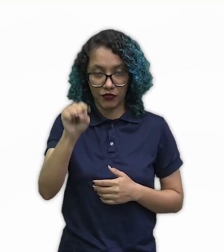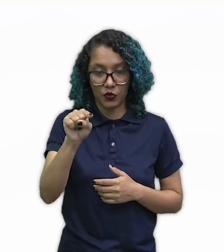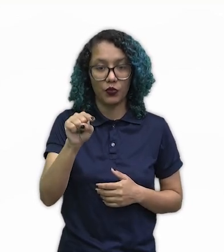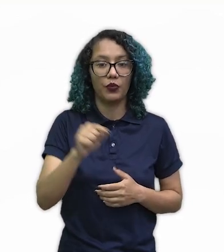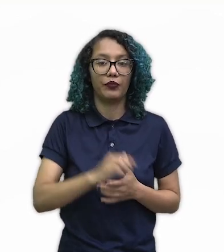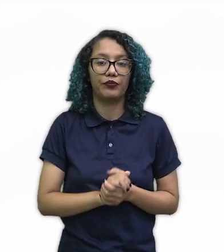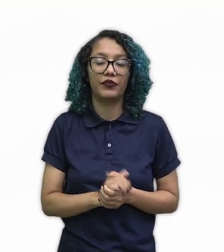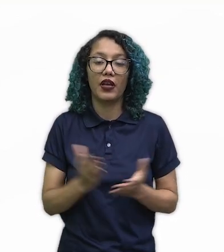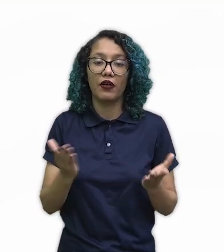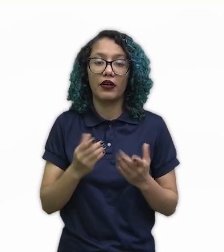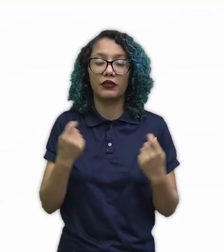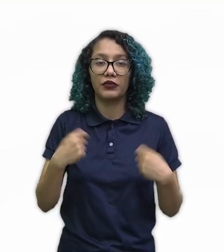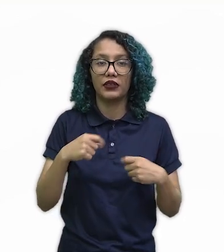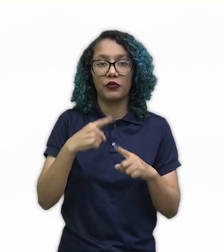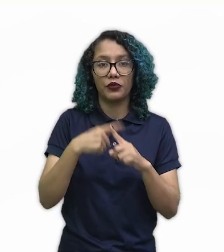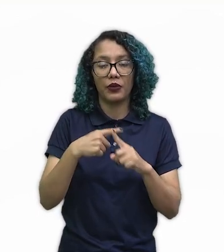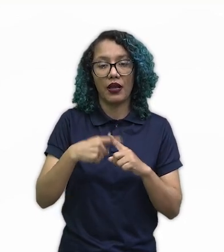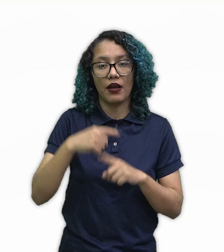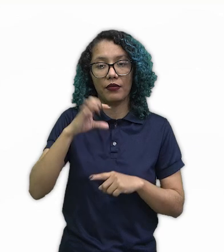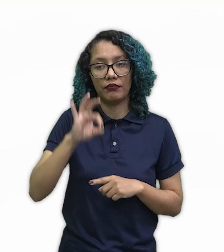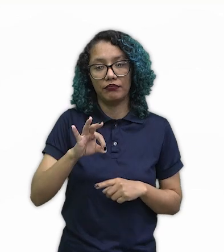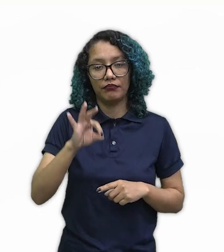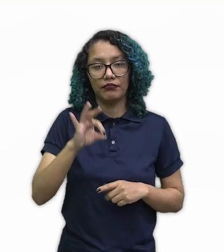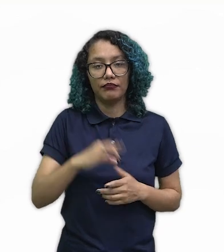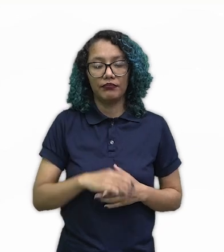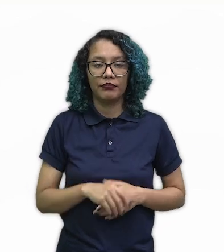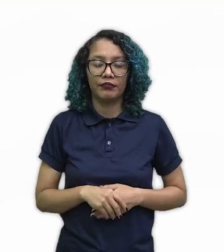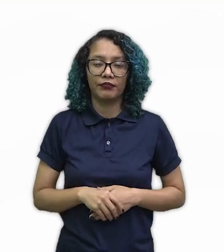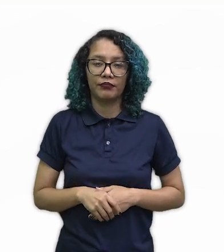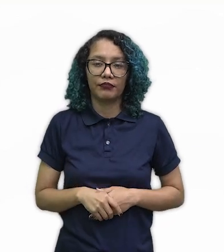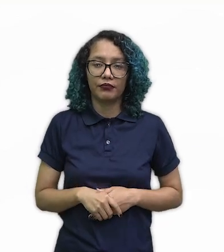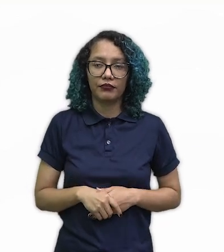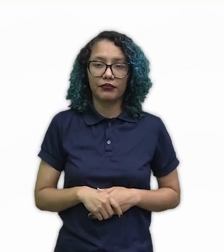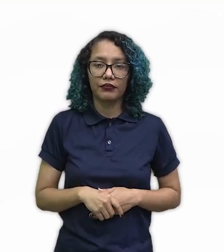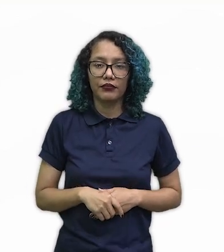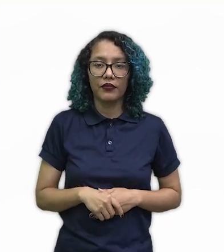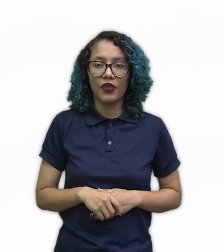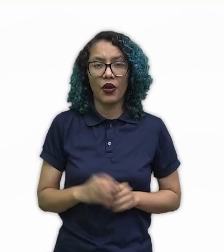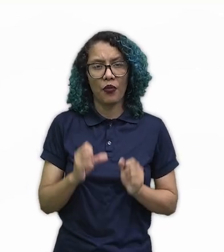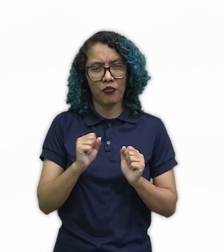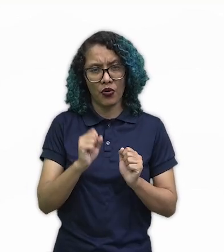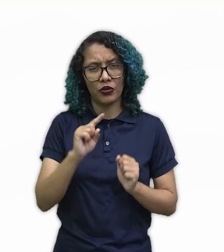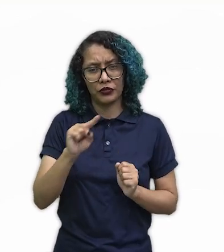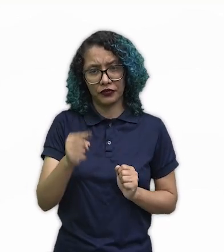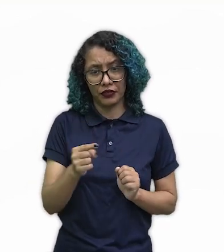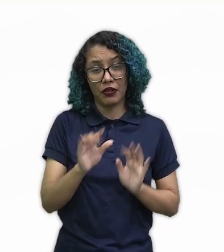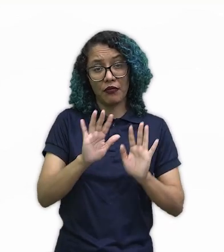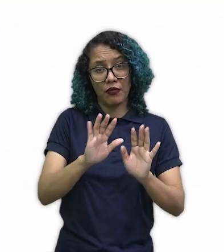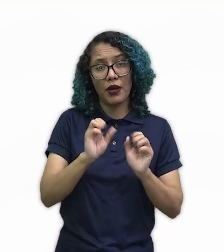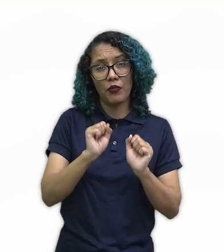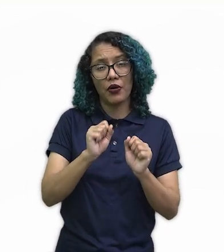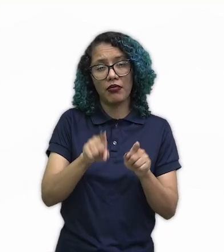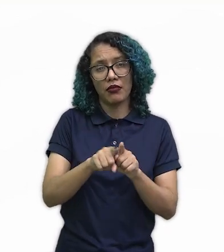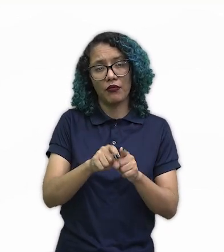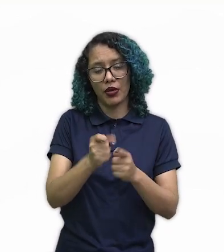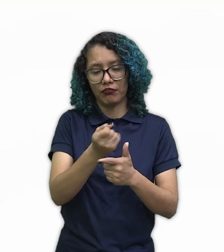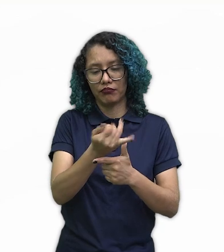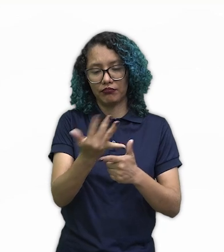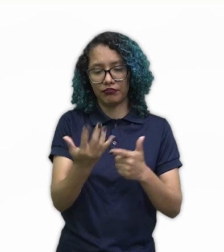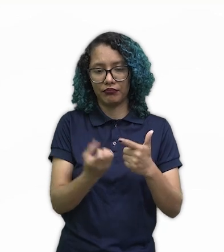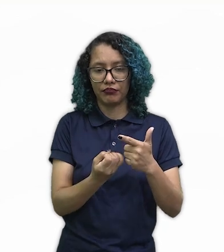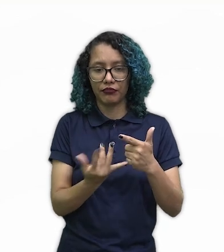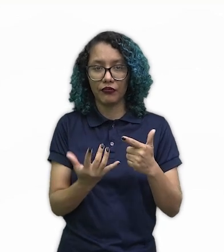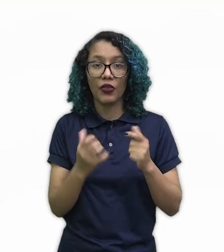pela taxa. Pessoal, eu posso usar na forma decimal, mas posso usar também na forma de fração, tá